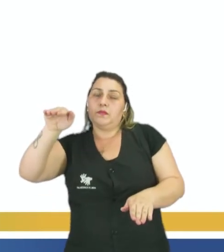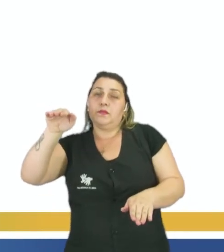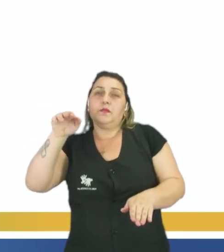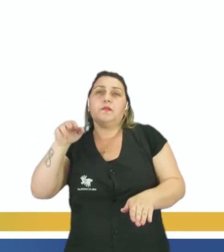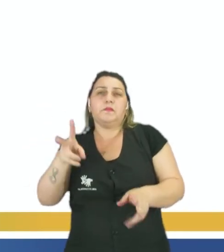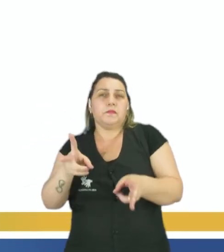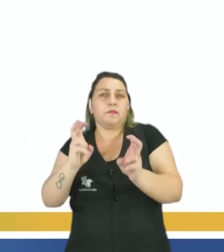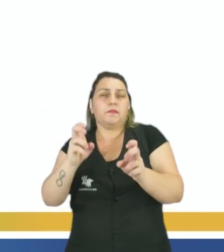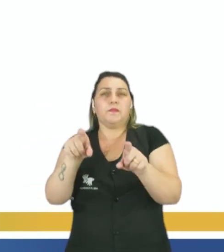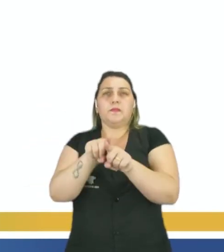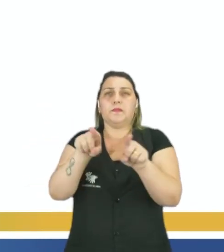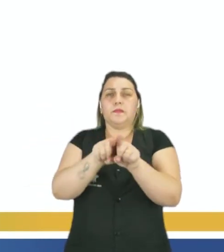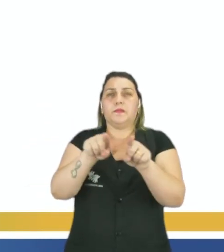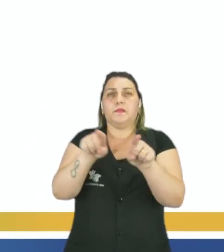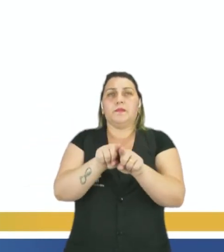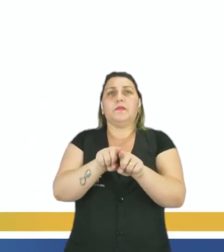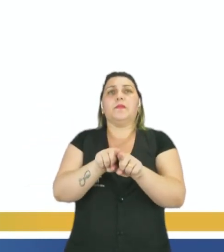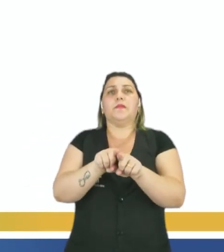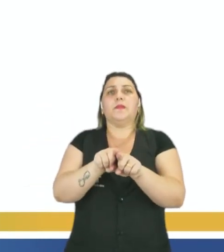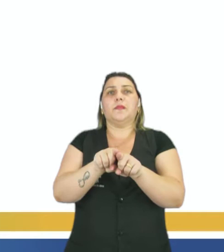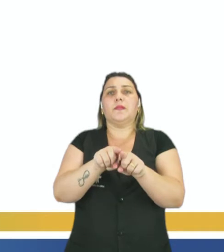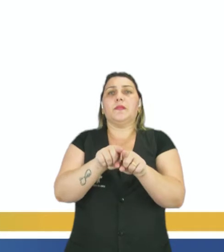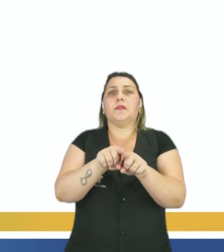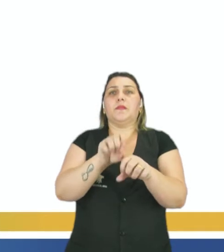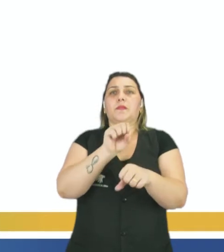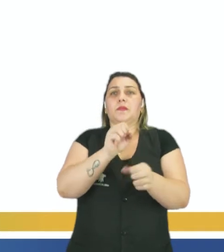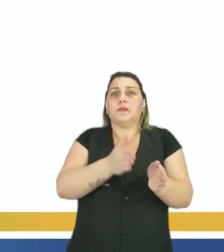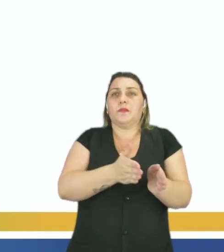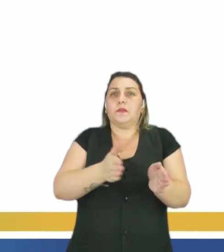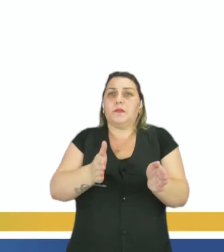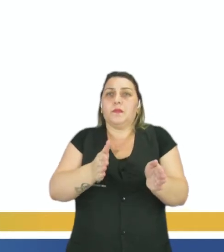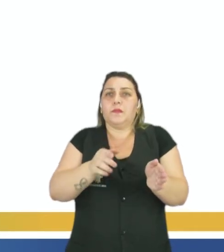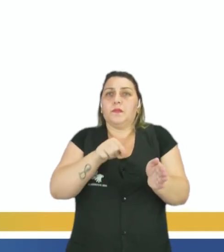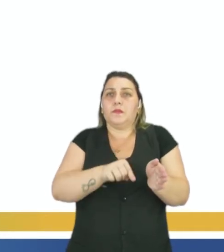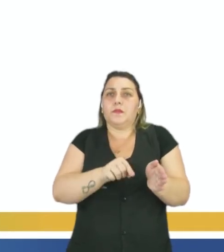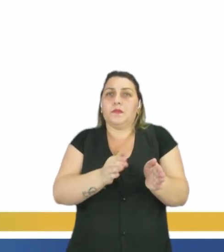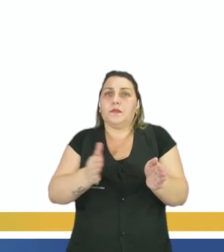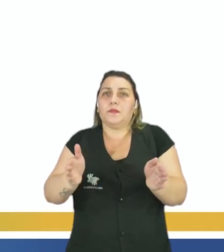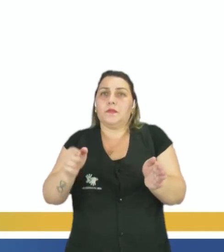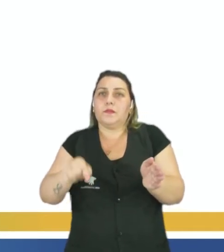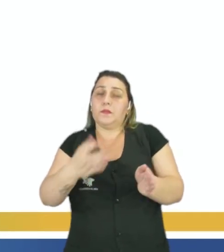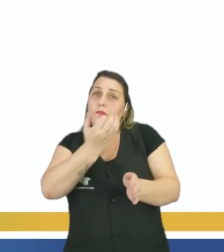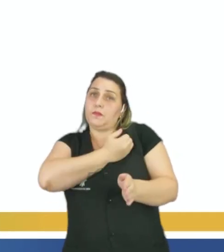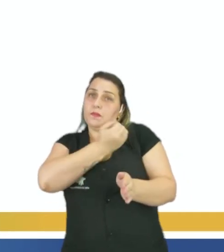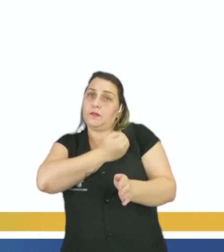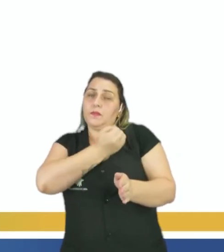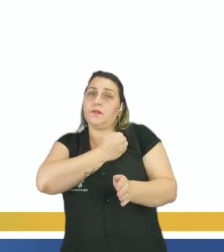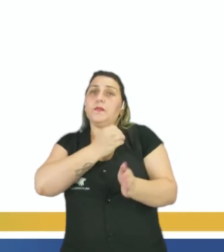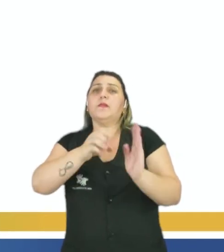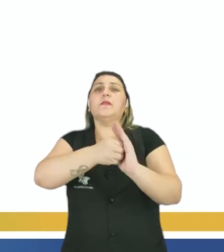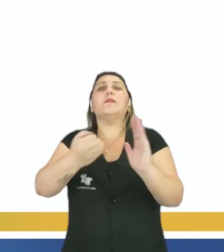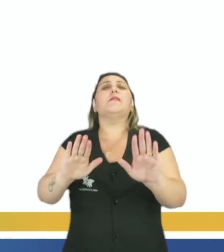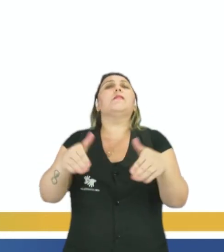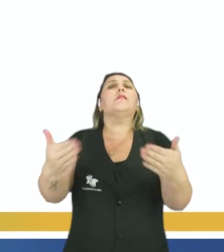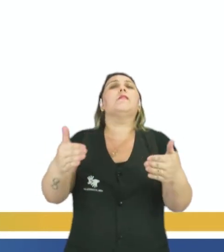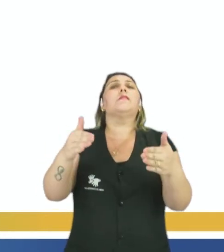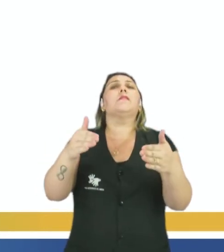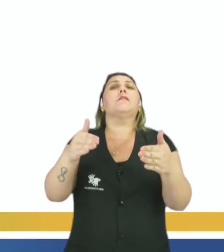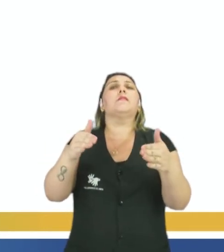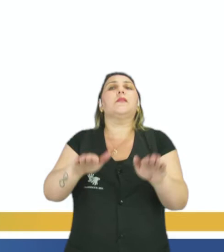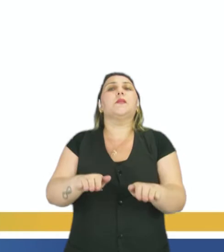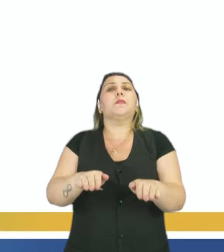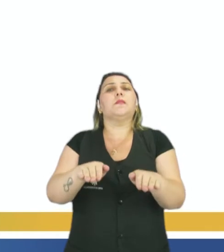aí vocês percebam também os intervalos que tem entre um número e outro, tá? Qual a característica da grandeza